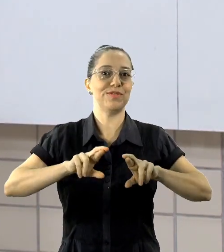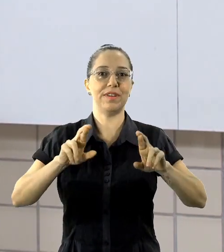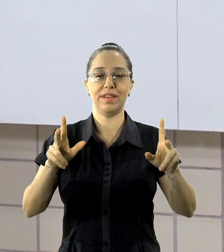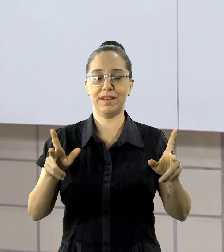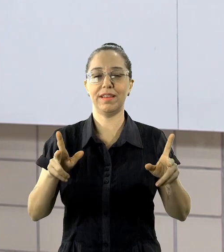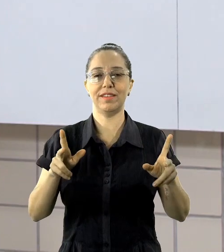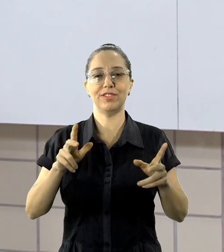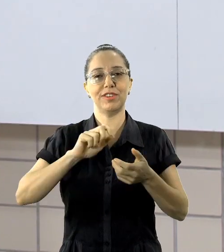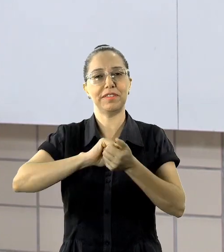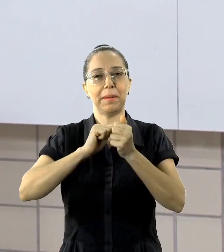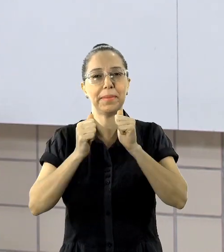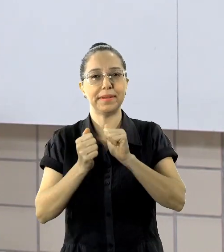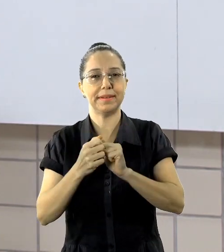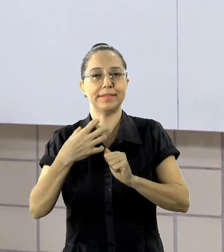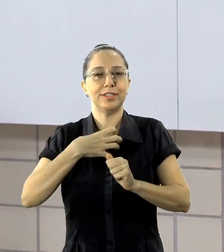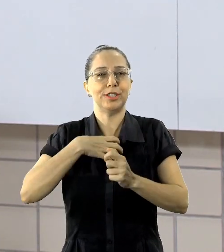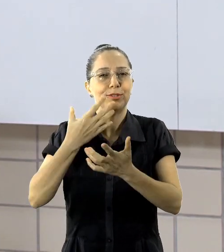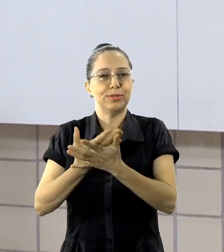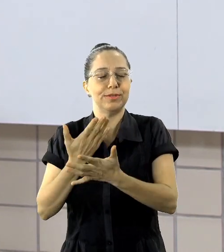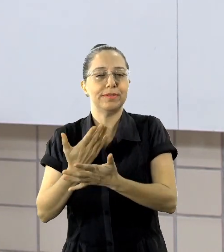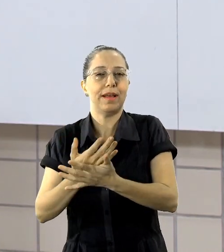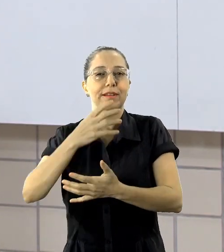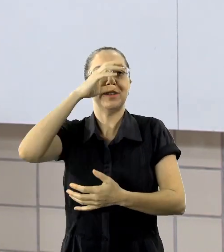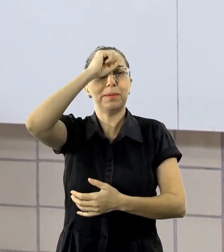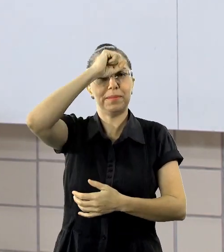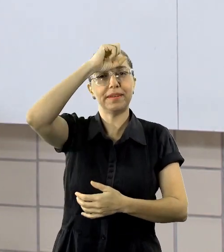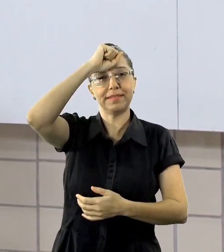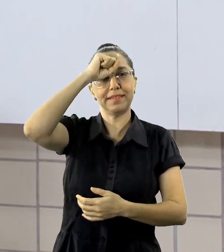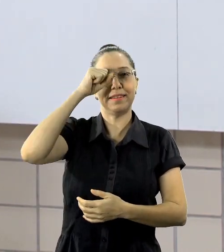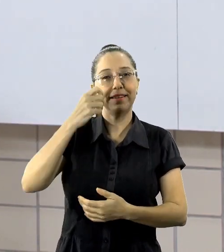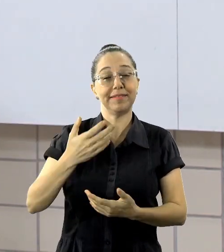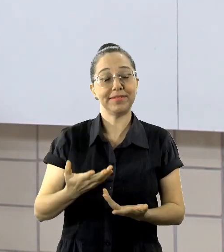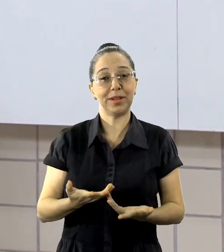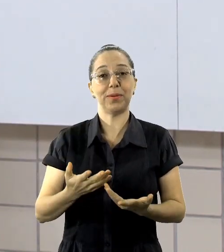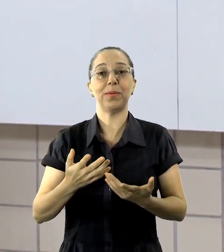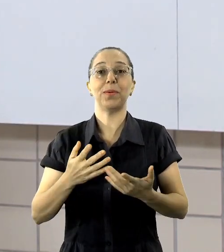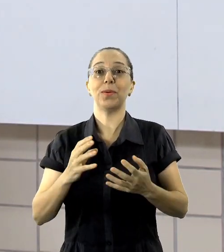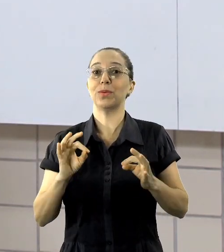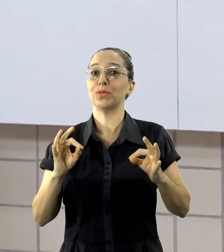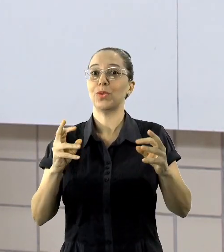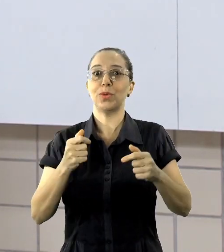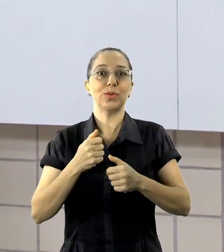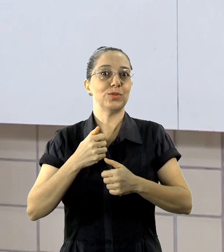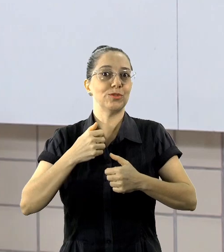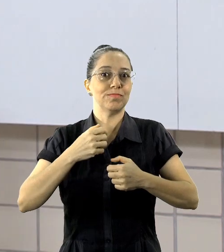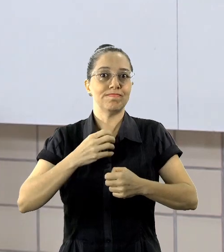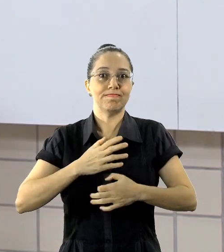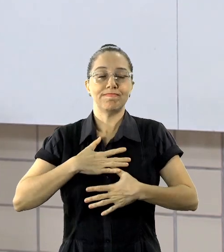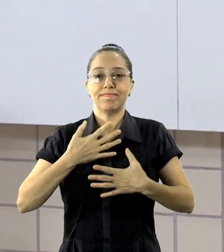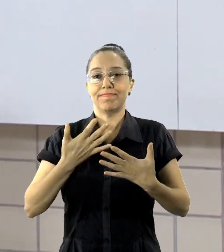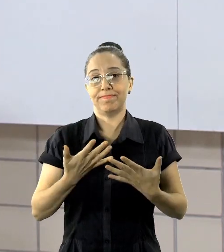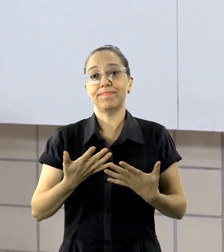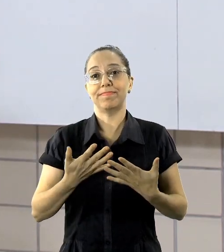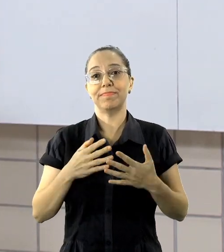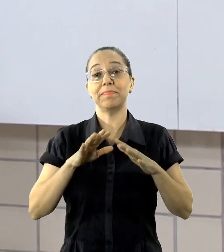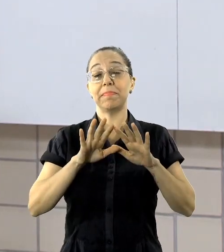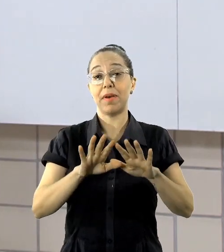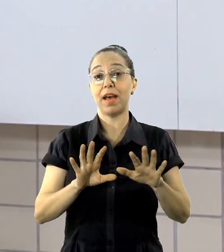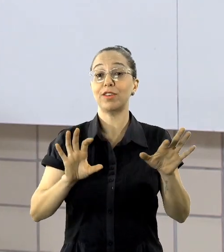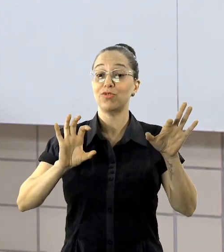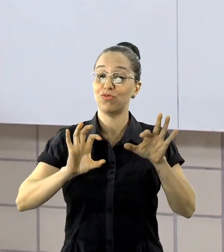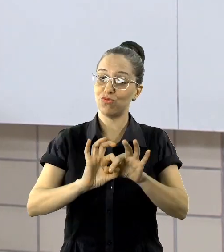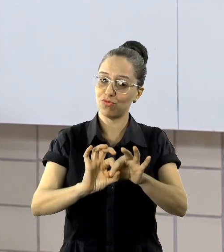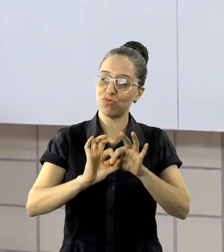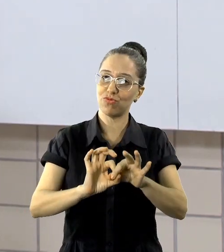nos adaptando com a forma de estudar, com a forma de aprender. Essa pandemia pegou todos nós de surpresa, mas todos juntos